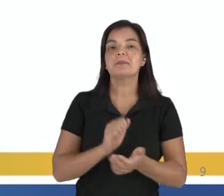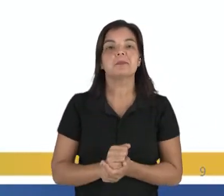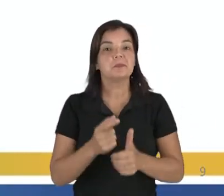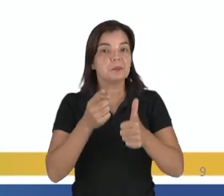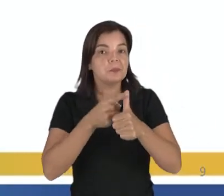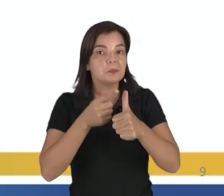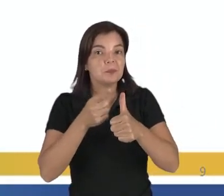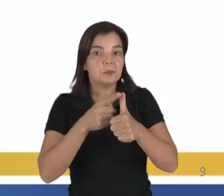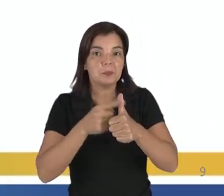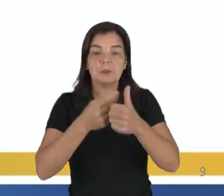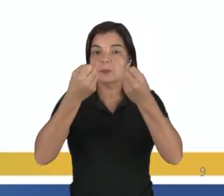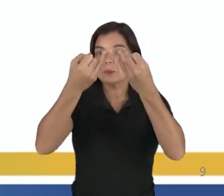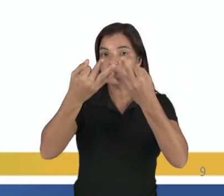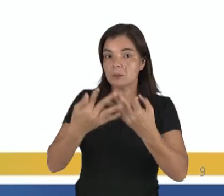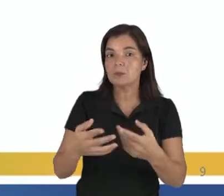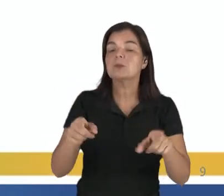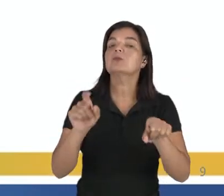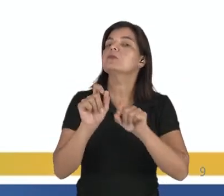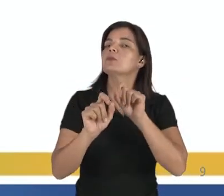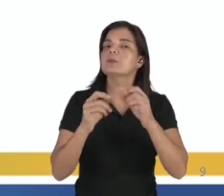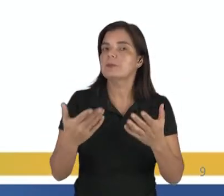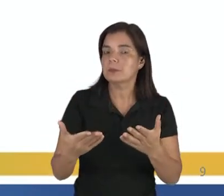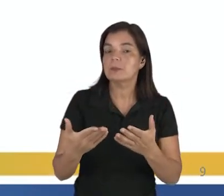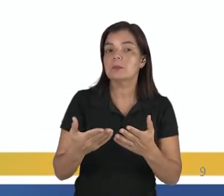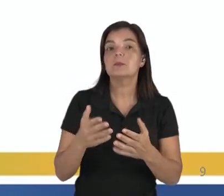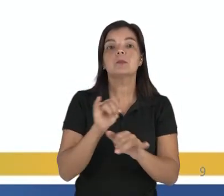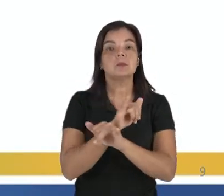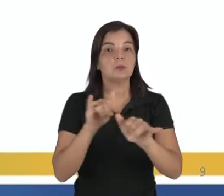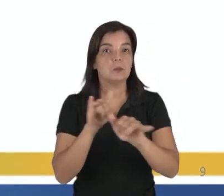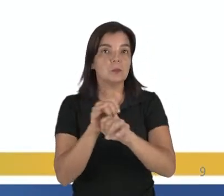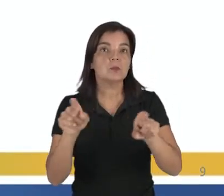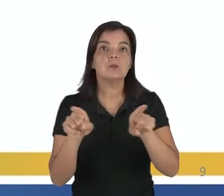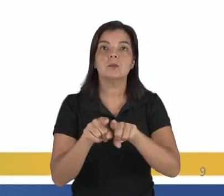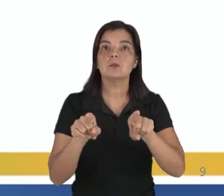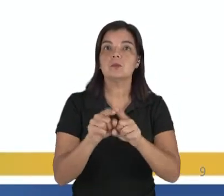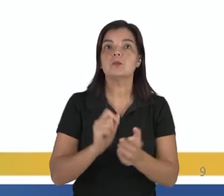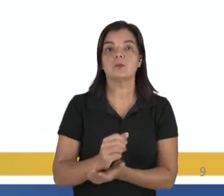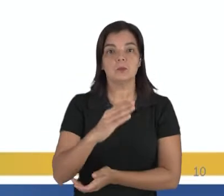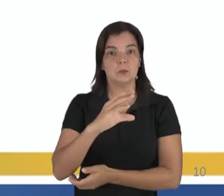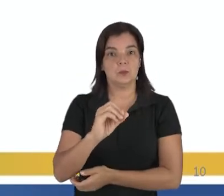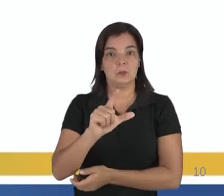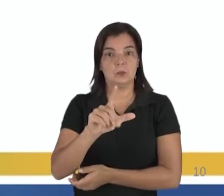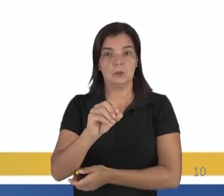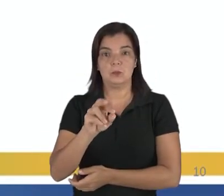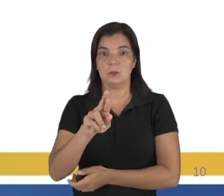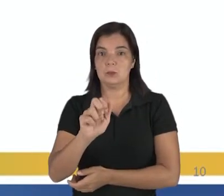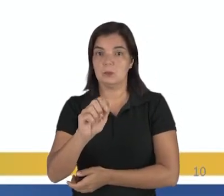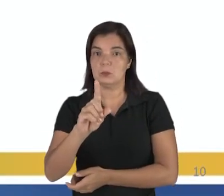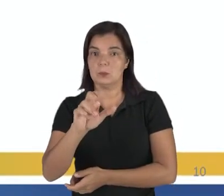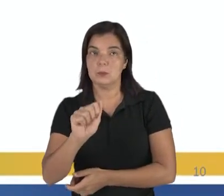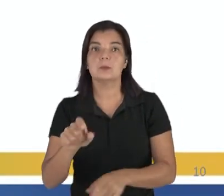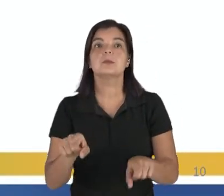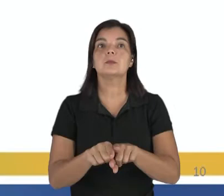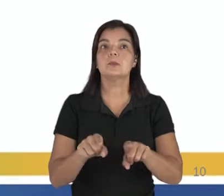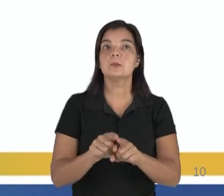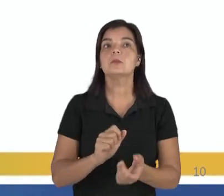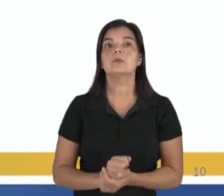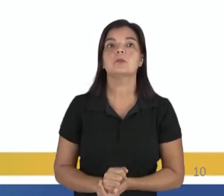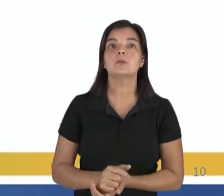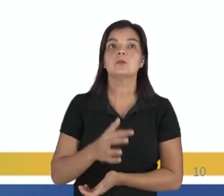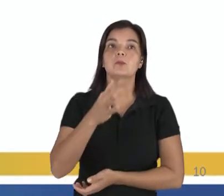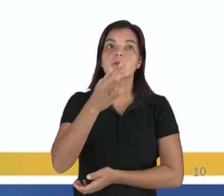primeiros relatos de rafting que se tem notícias são nos rios de Colorado e Mississippi. Aí nós temos o